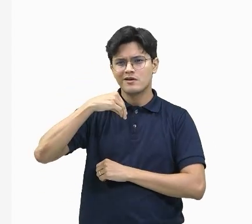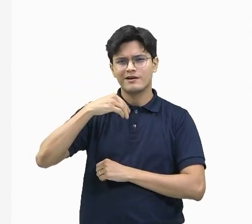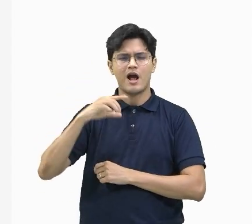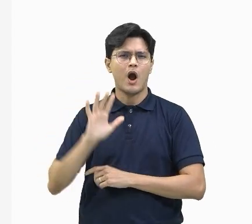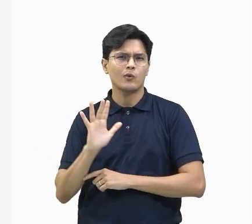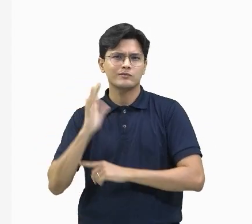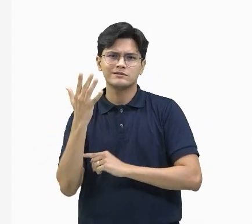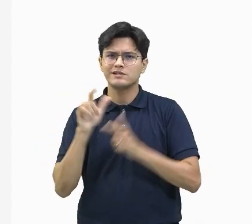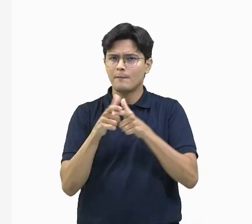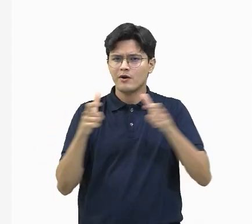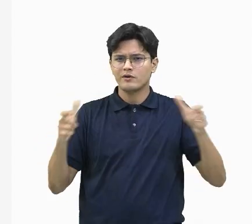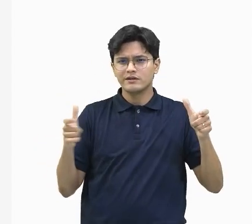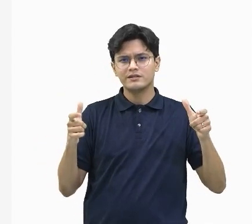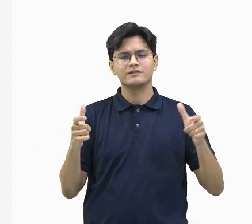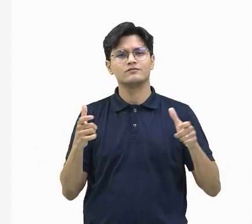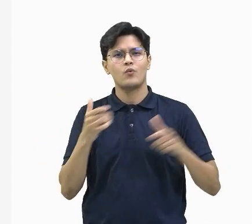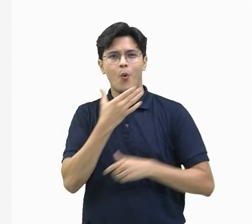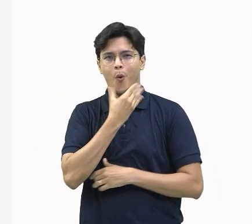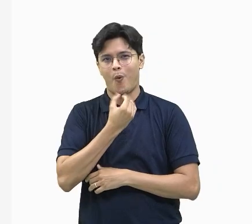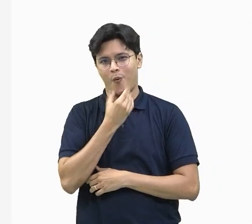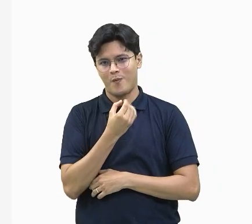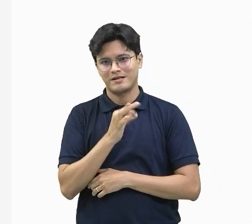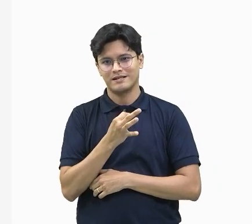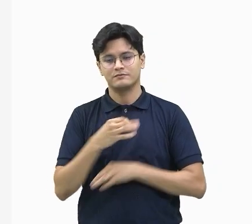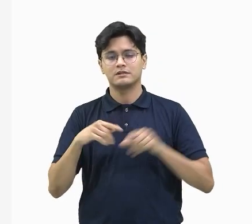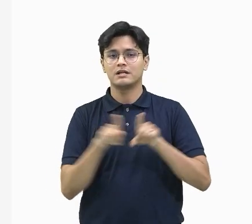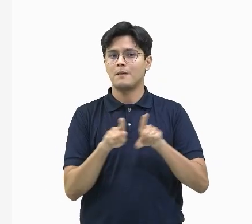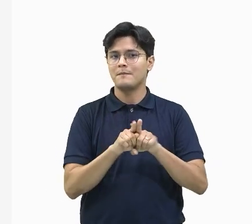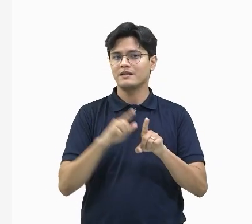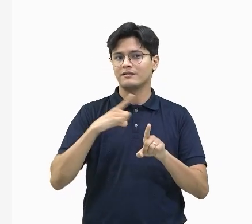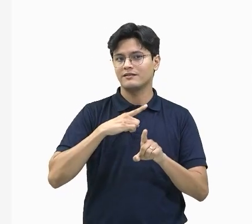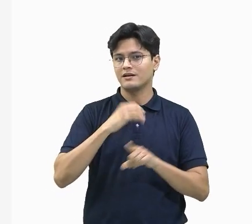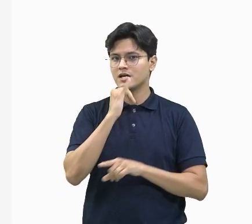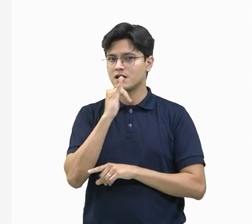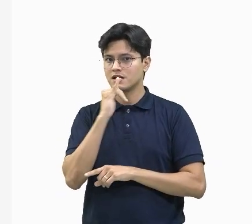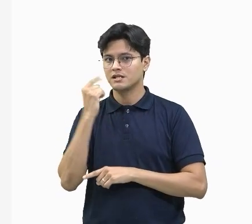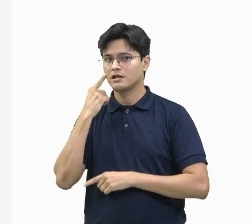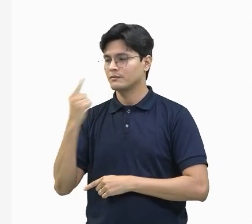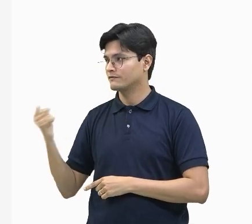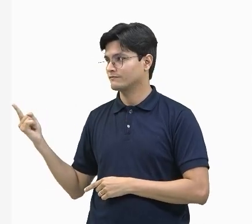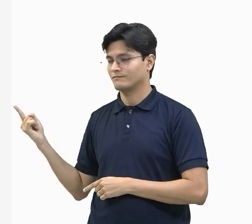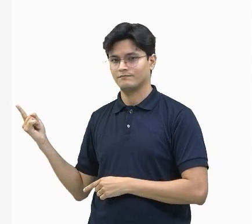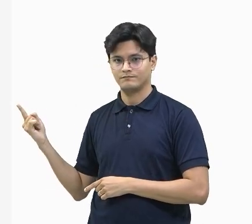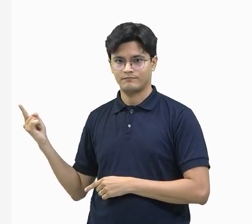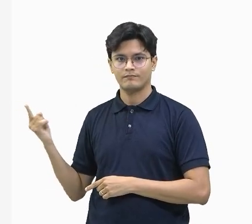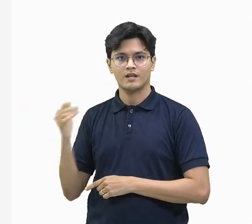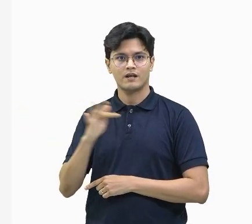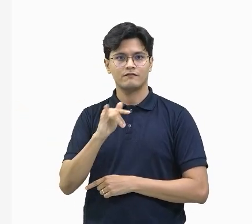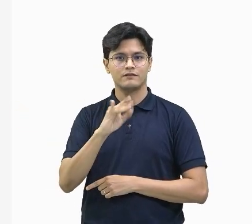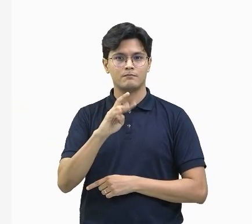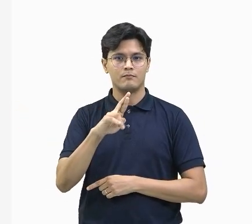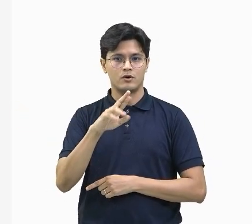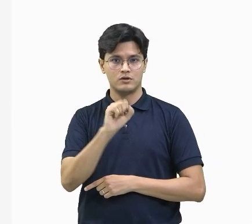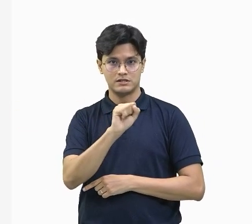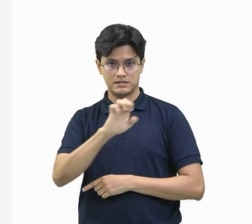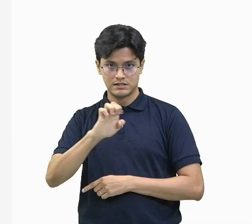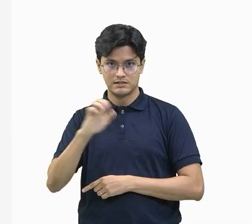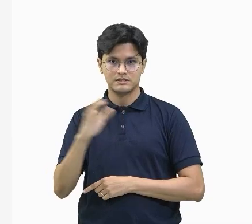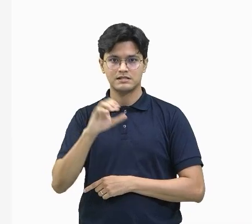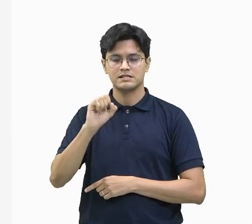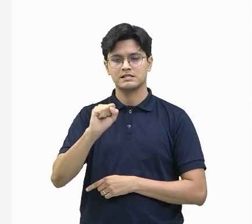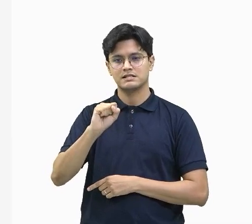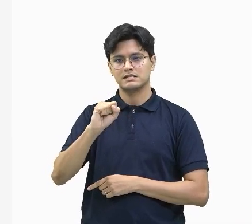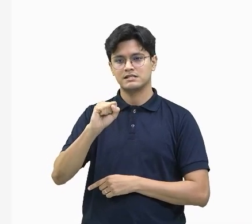masculino. Além dela, nós temos também, então, a fibrose cística, dentre essas anomalias, e dentre as